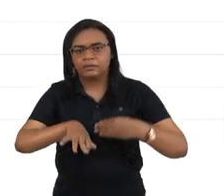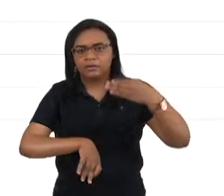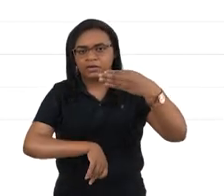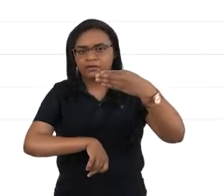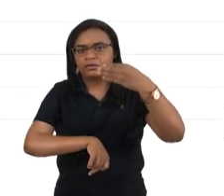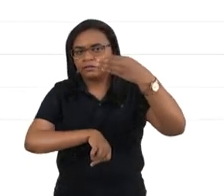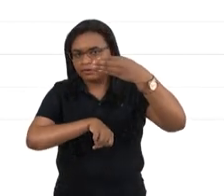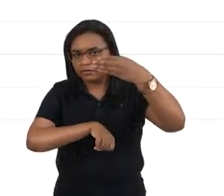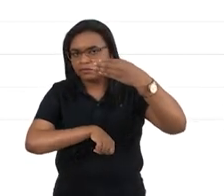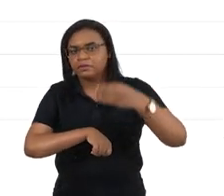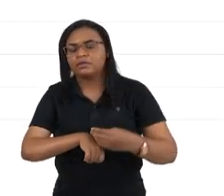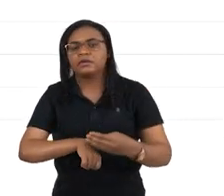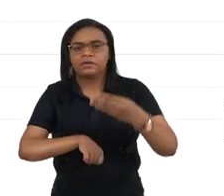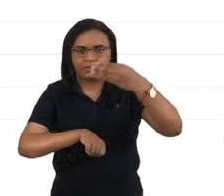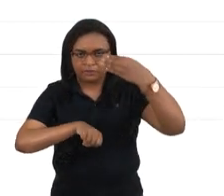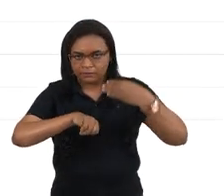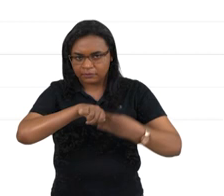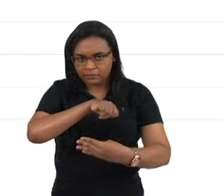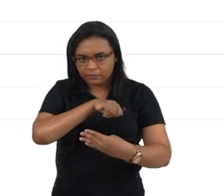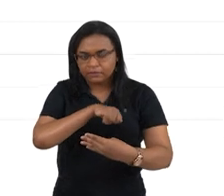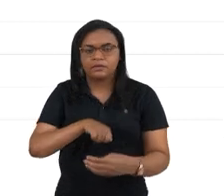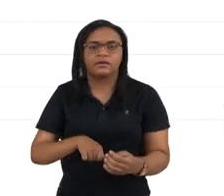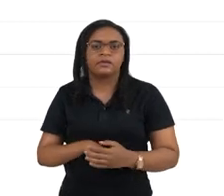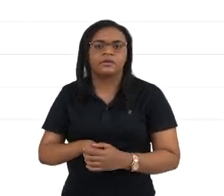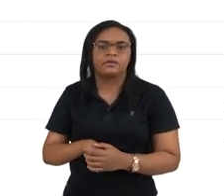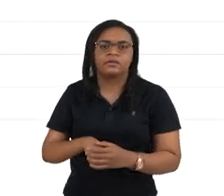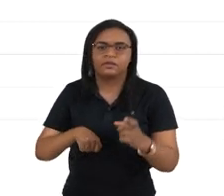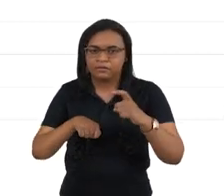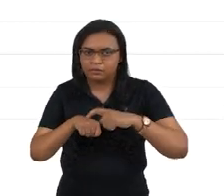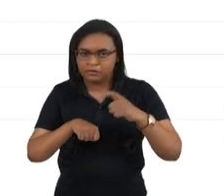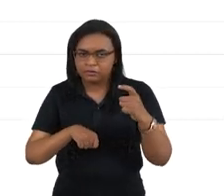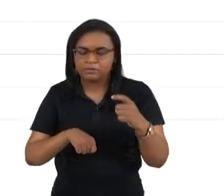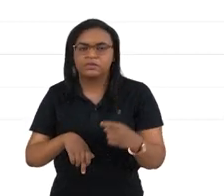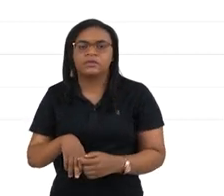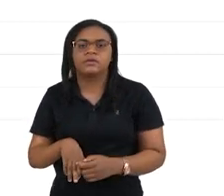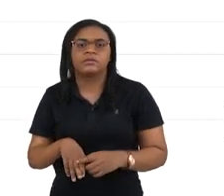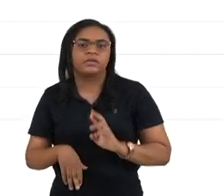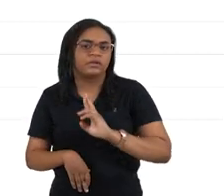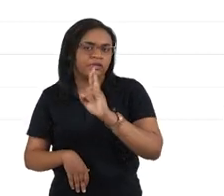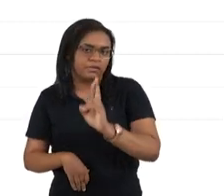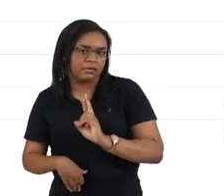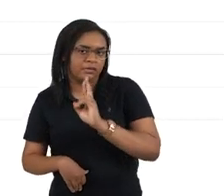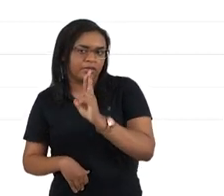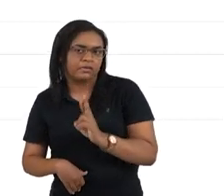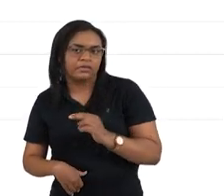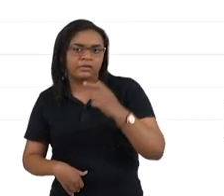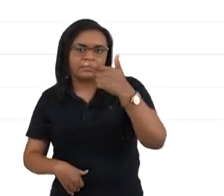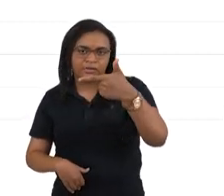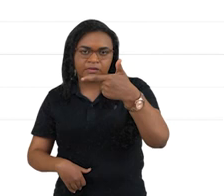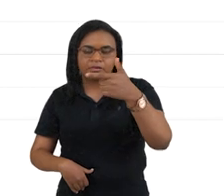baixo. Então, agora, ó, nós multiplicamos esses e fazemos a relação com esse aqui, ó.